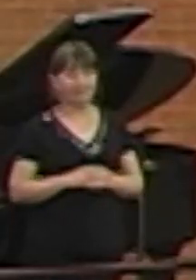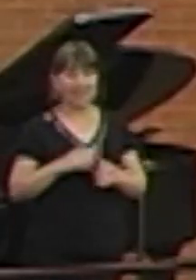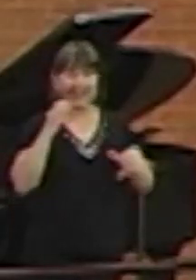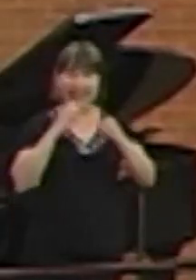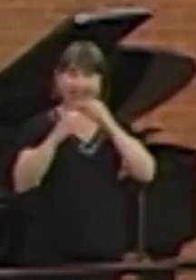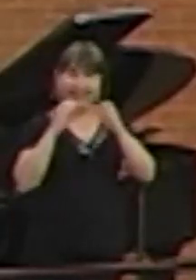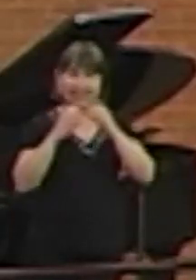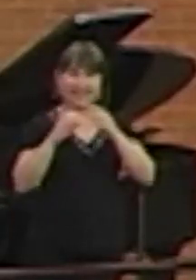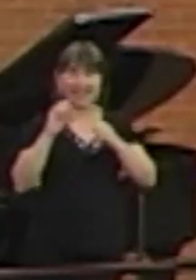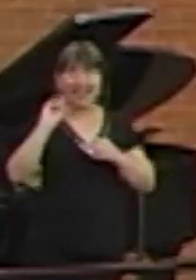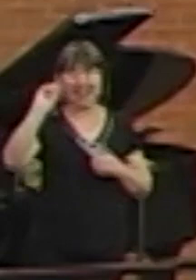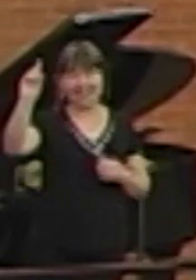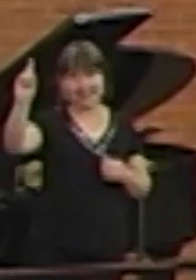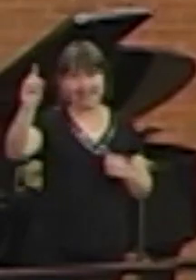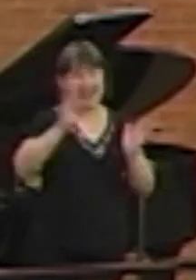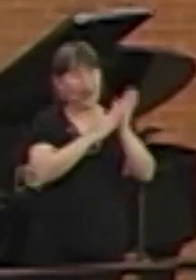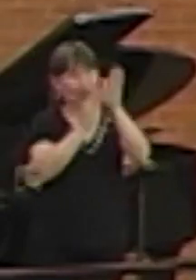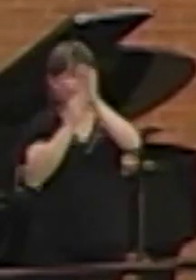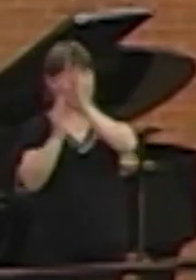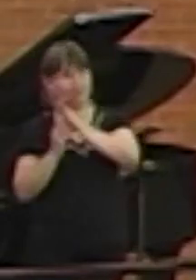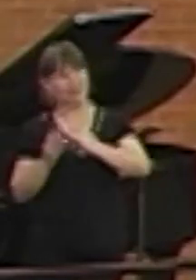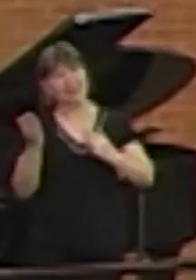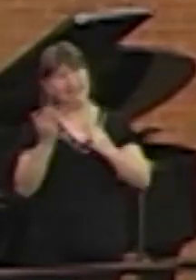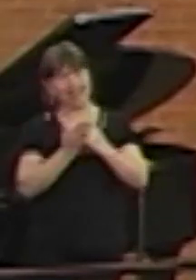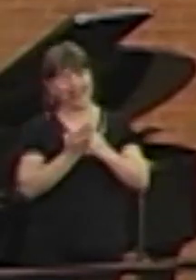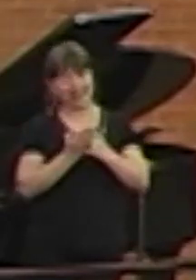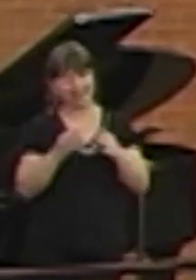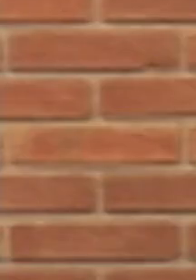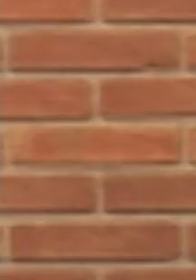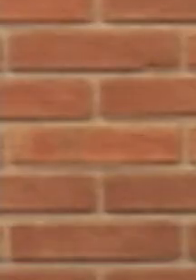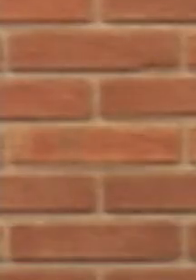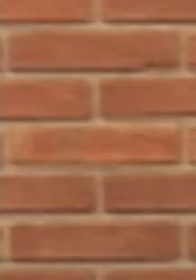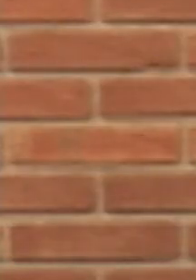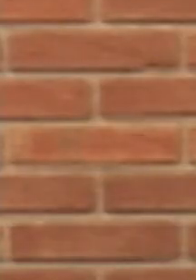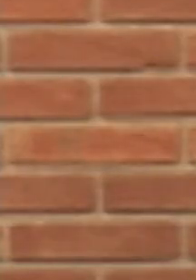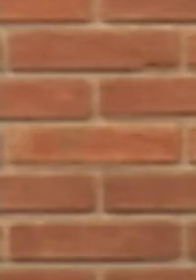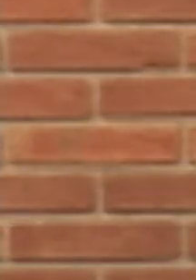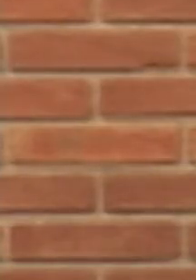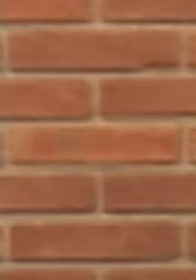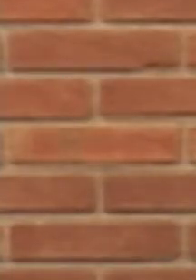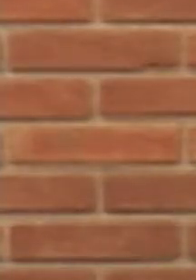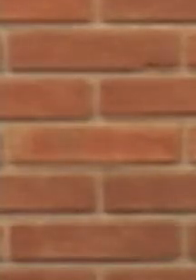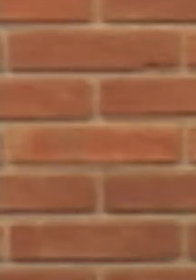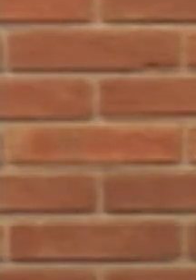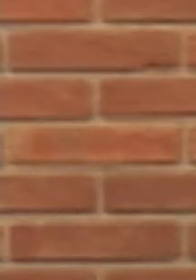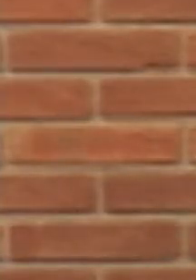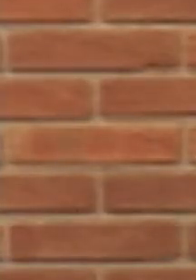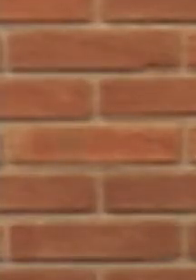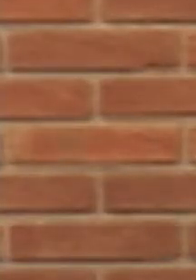cantar-te-ei louvores no meio da congregação aquele